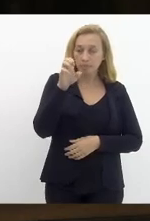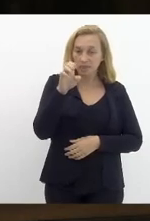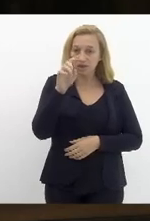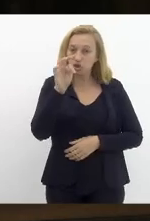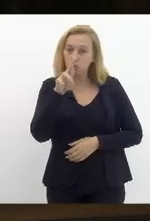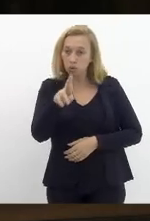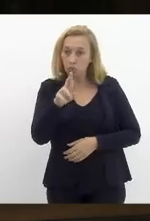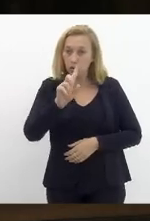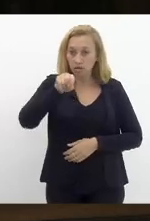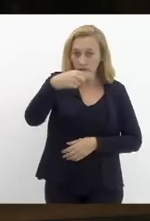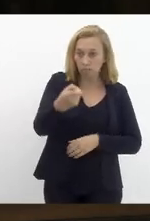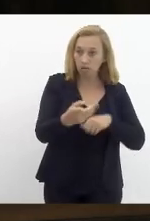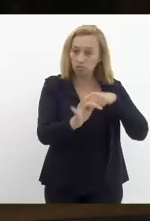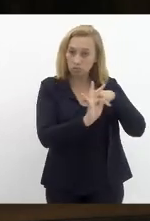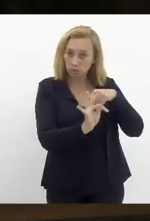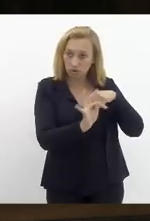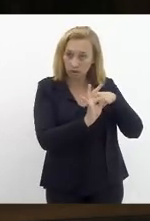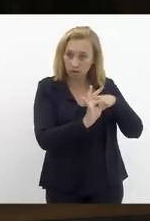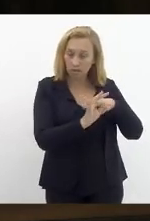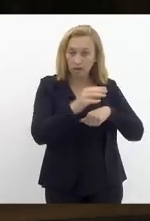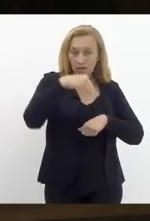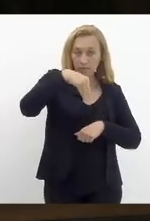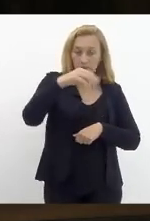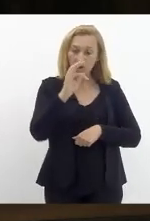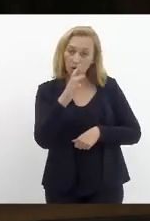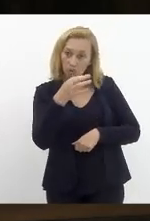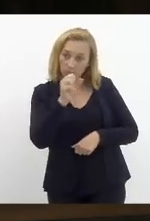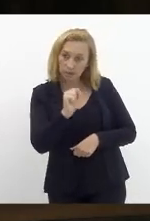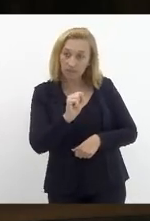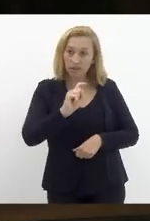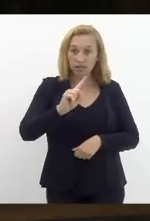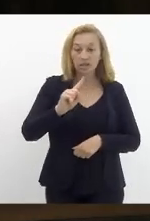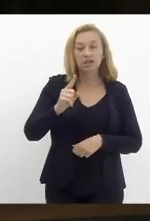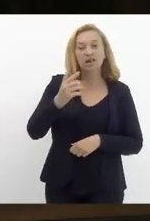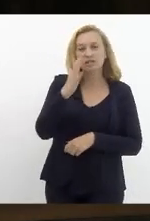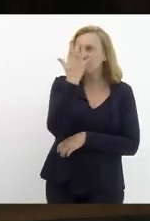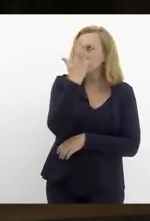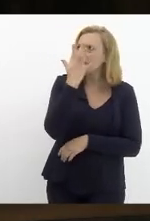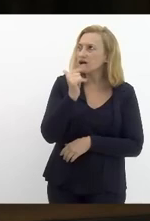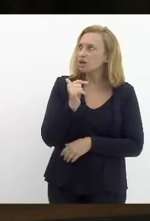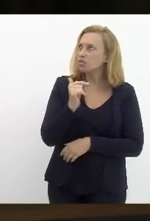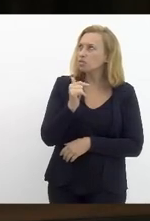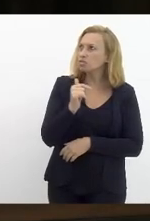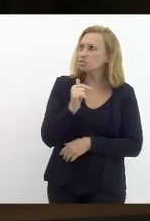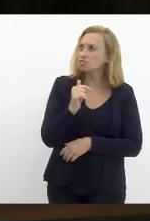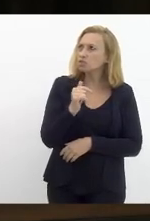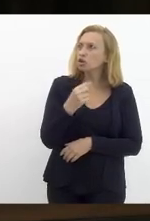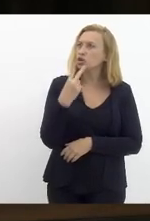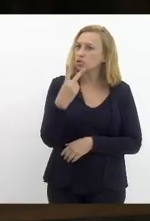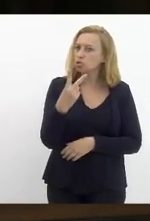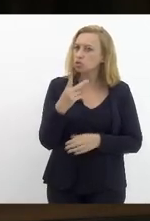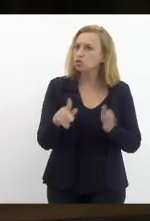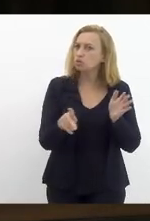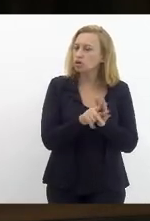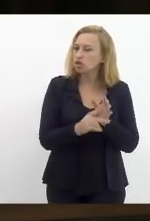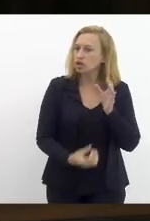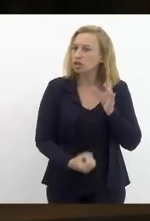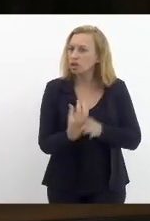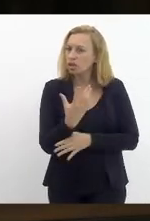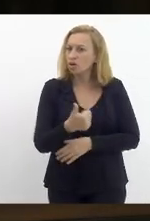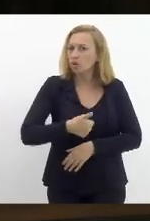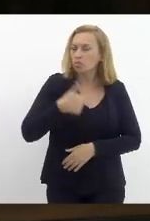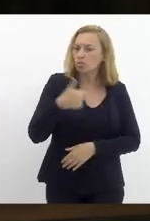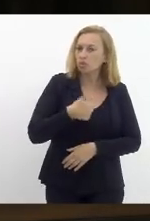questão dos técnicos de necrópsia. Lá atrás, em fevereiro, né, fizemos dois projetos. O